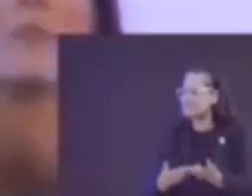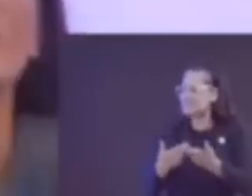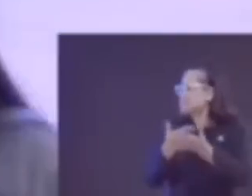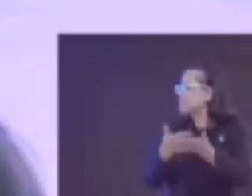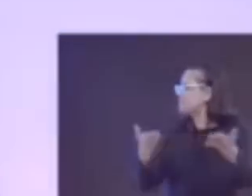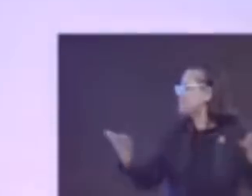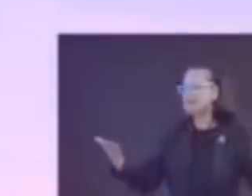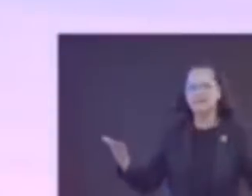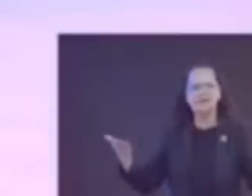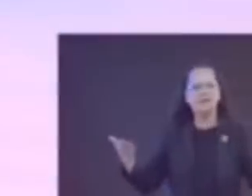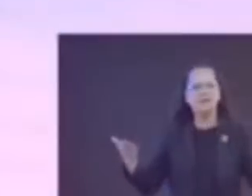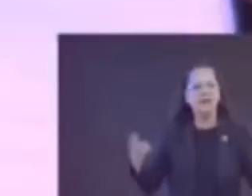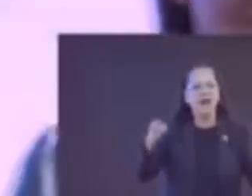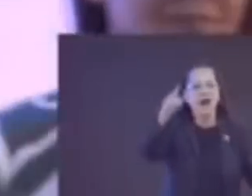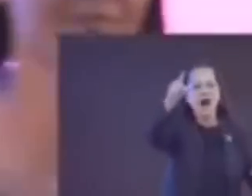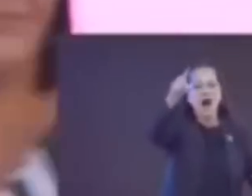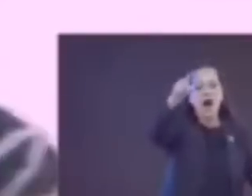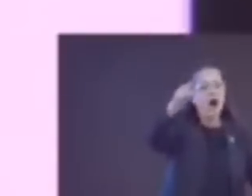Foi pre... Ah, uma botina!